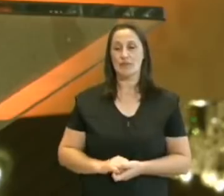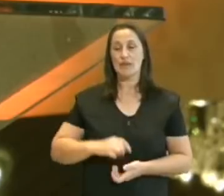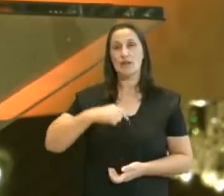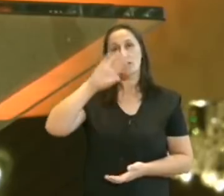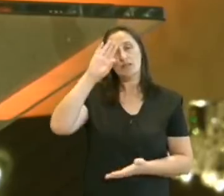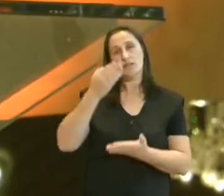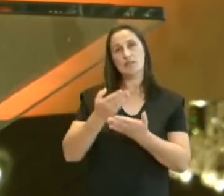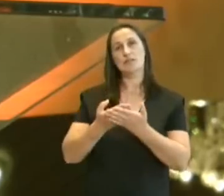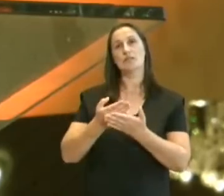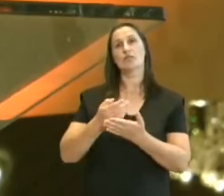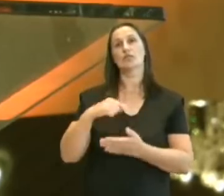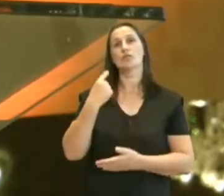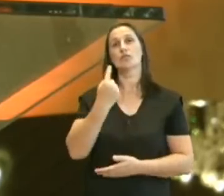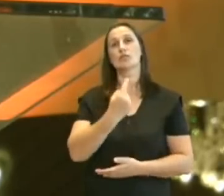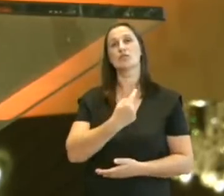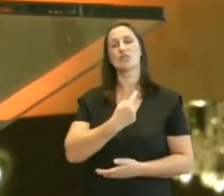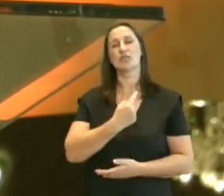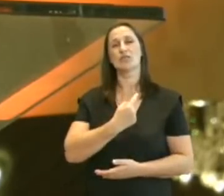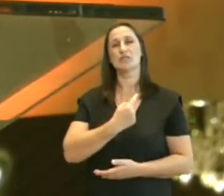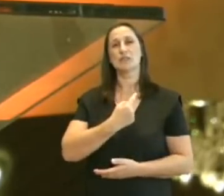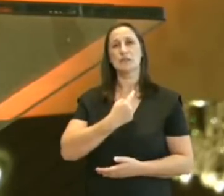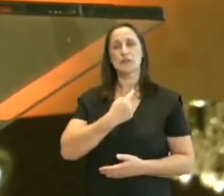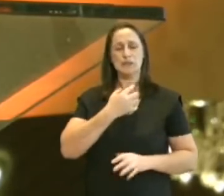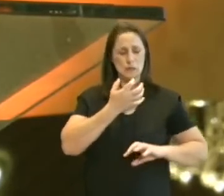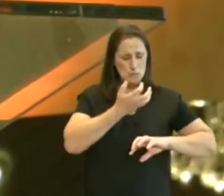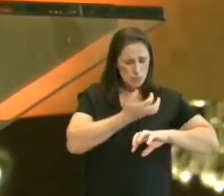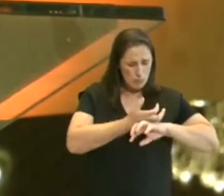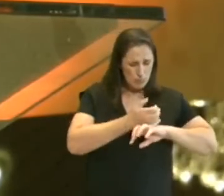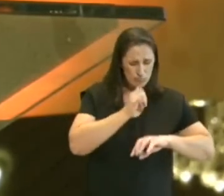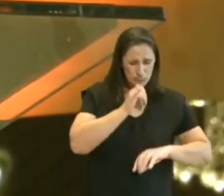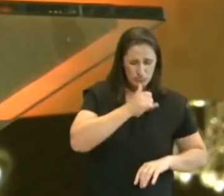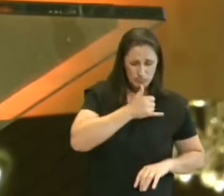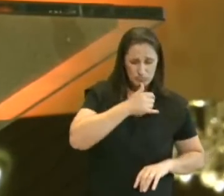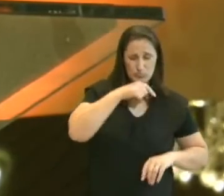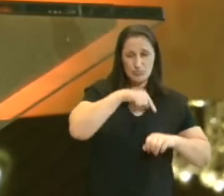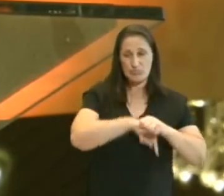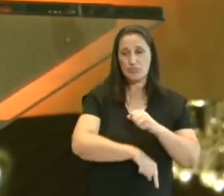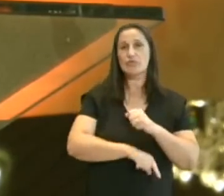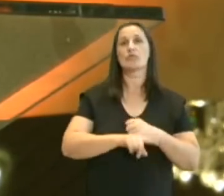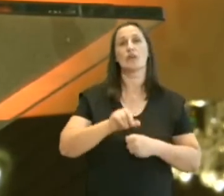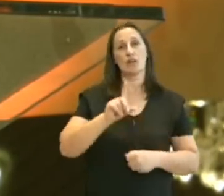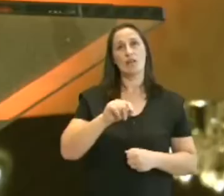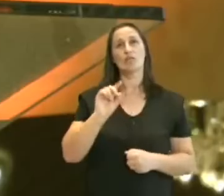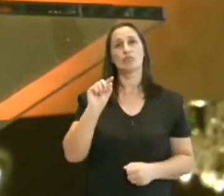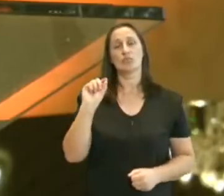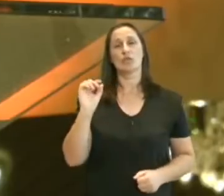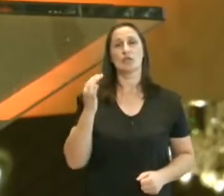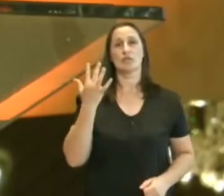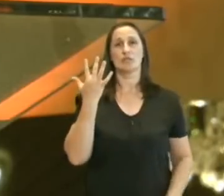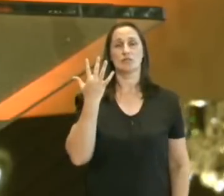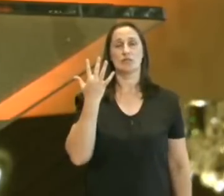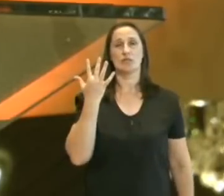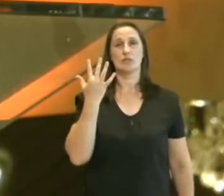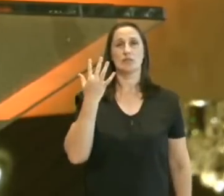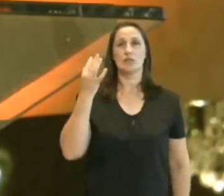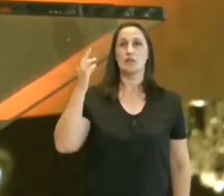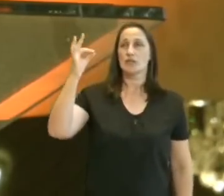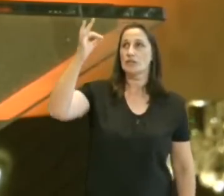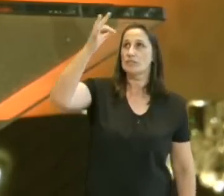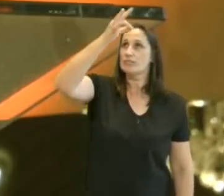quando nós estamos nas cinzas, é exatamente isso que acontece. O Espírito Santo